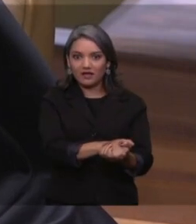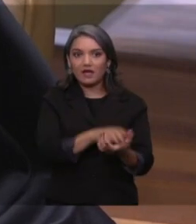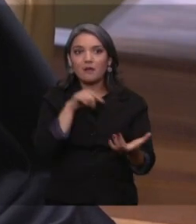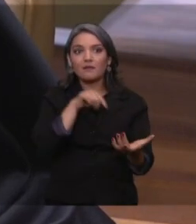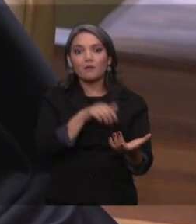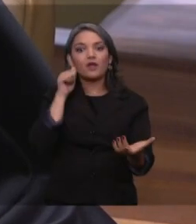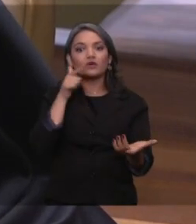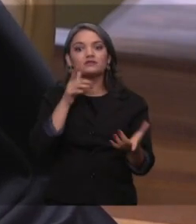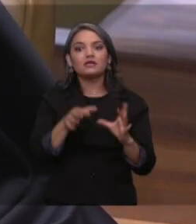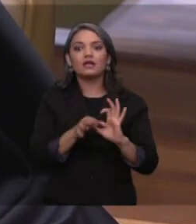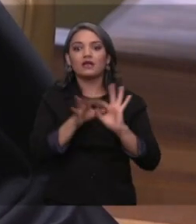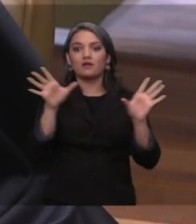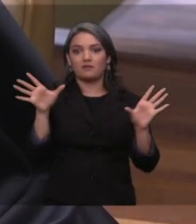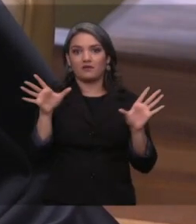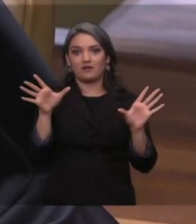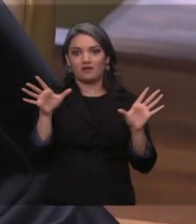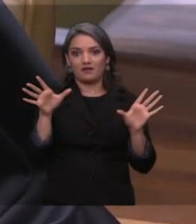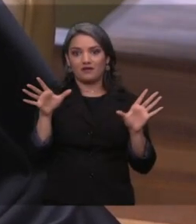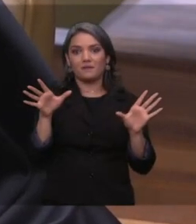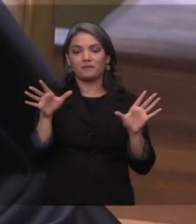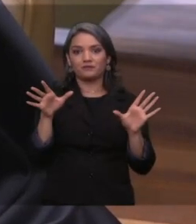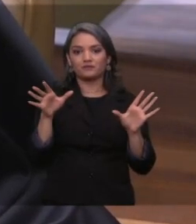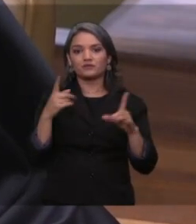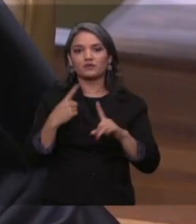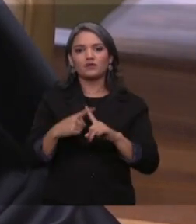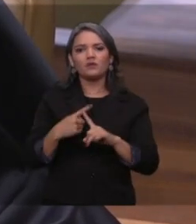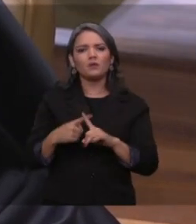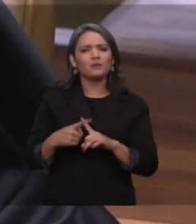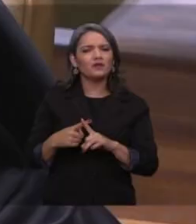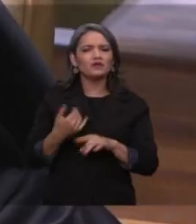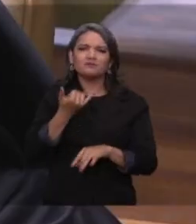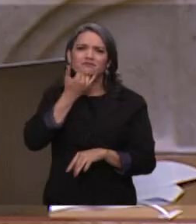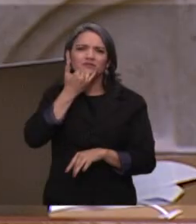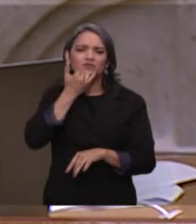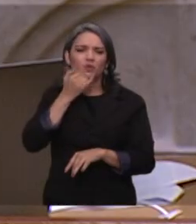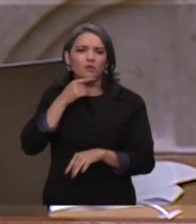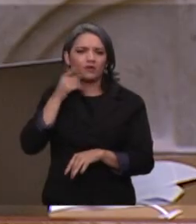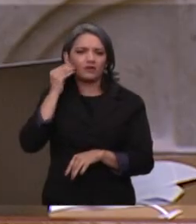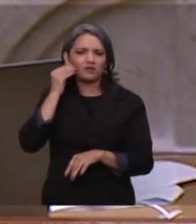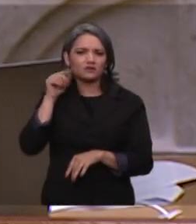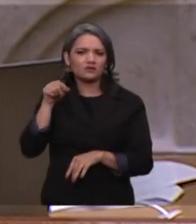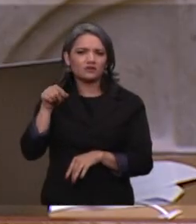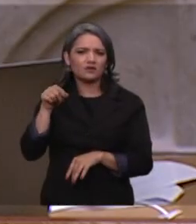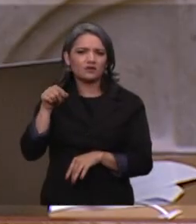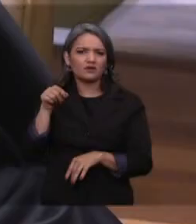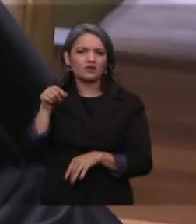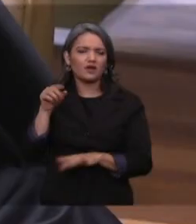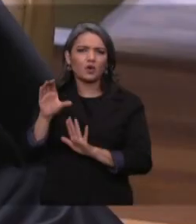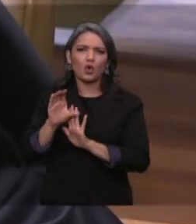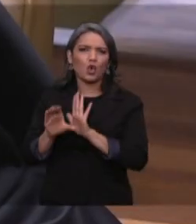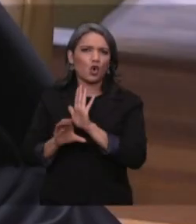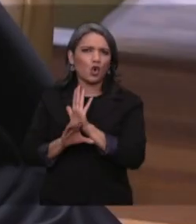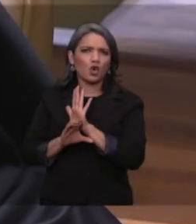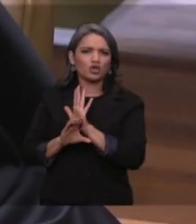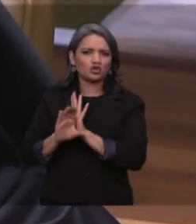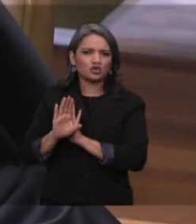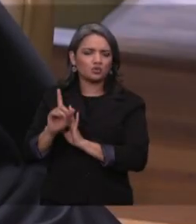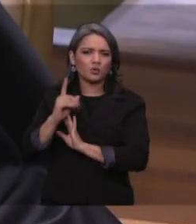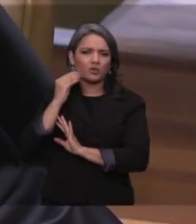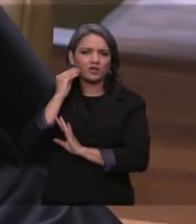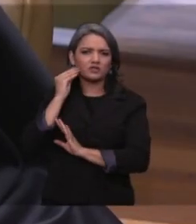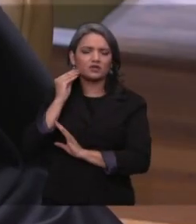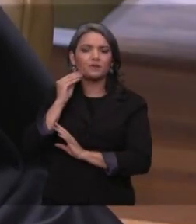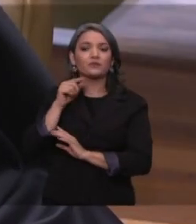que era semi-imputável. Equiparada aos silvícolas. E aí, dizia o código. E aí você